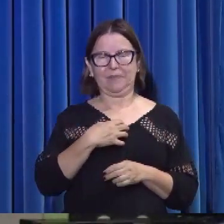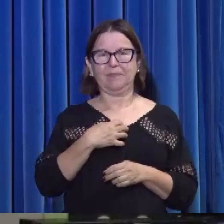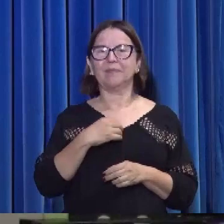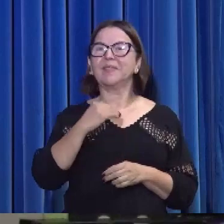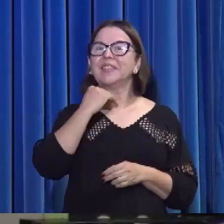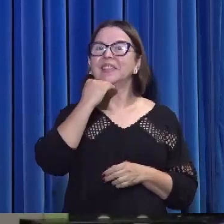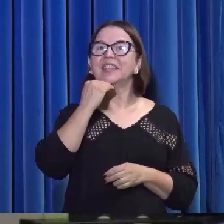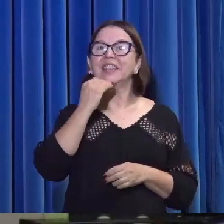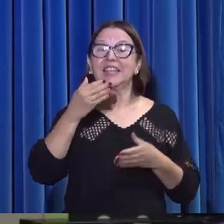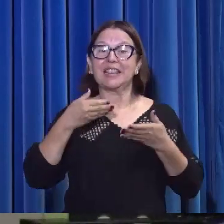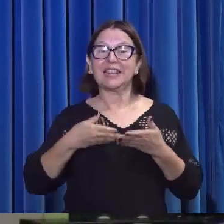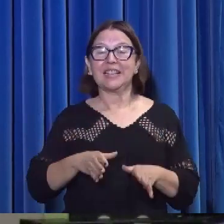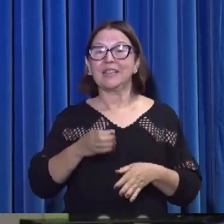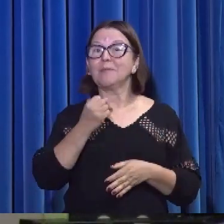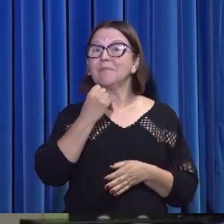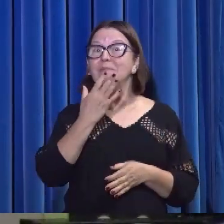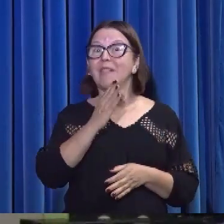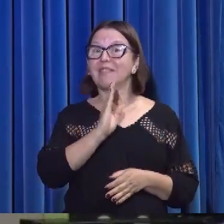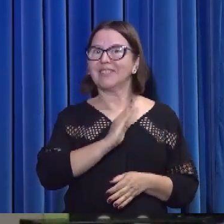Ninguém nasce com um bom coração.